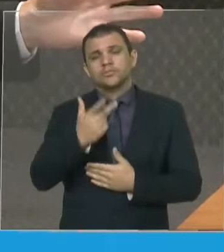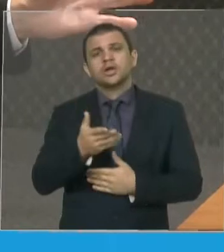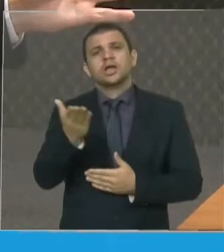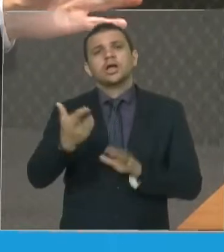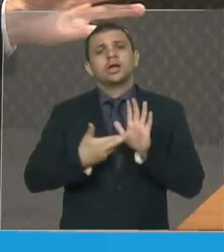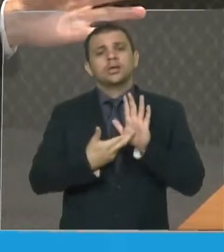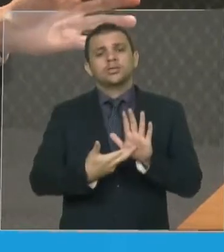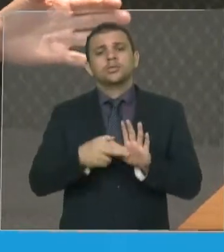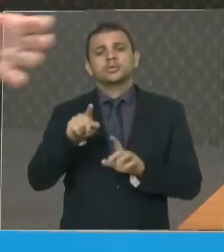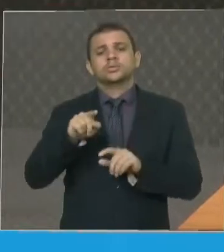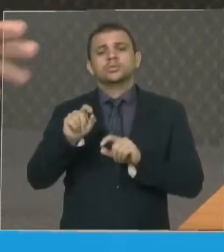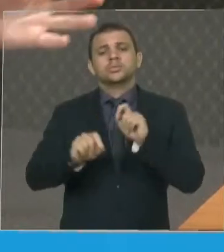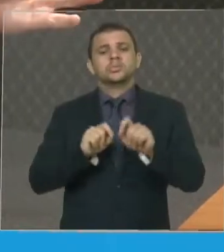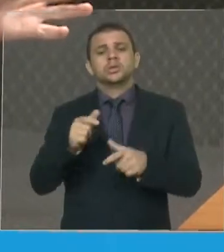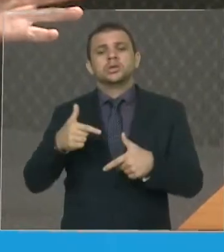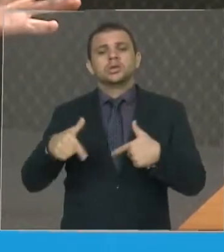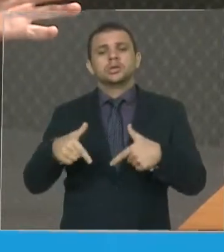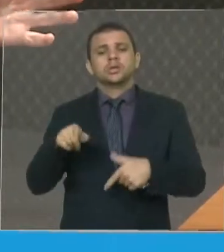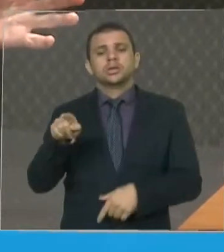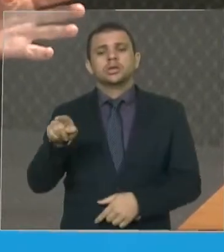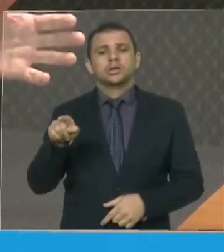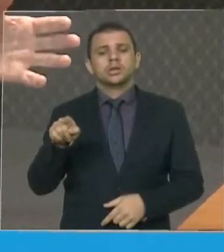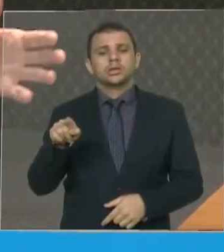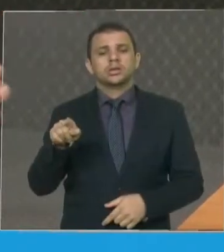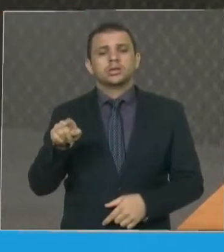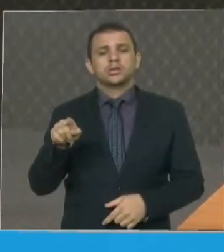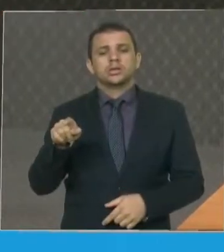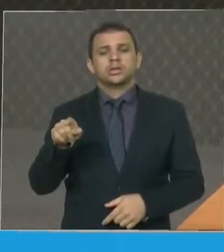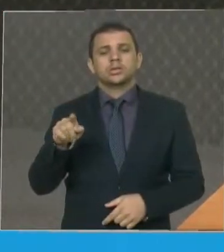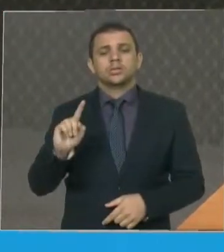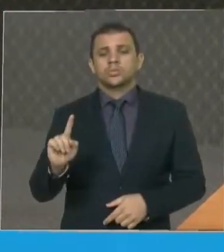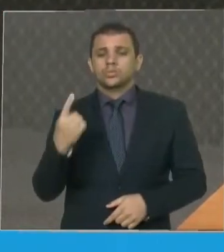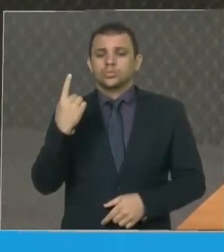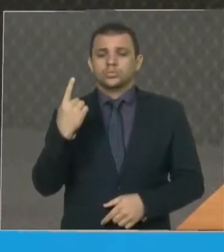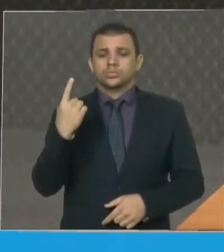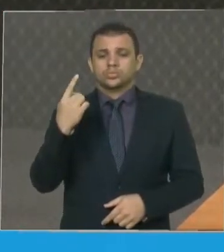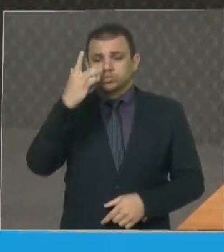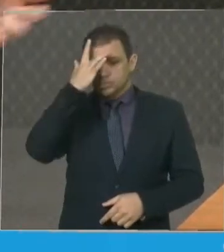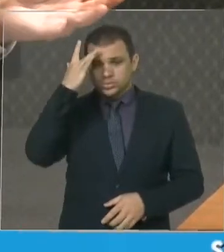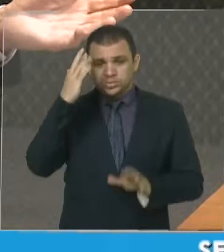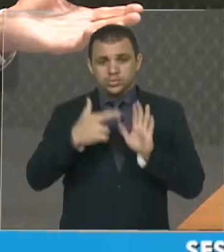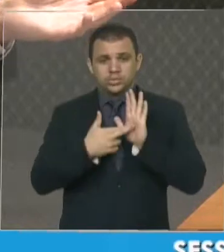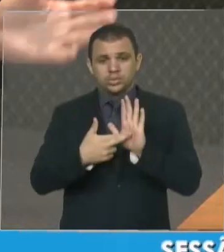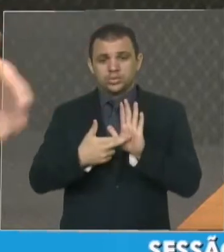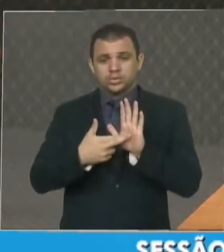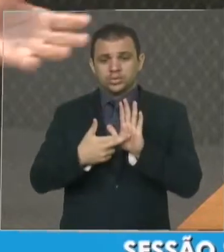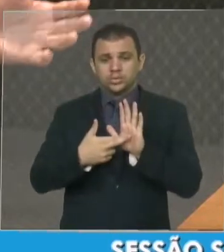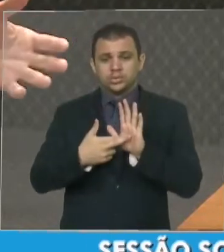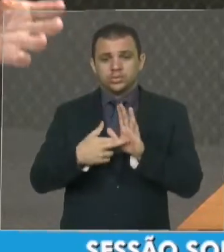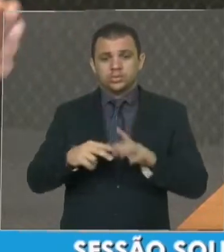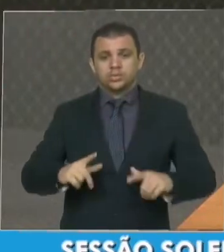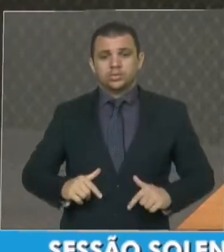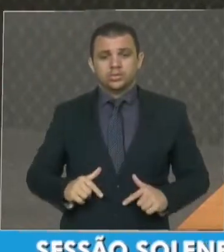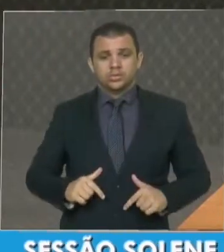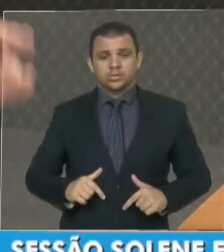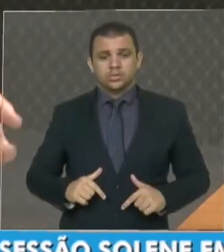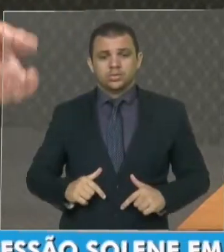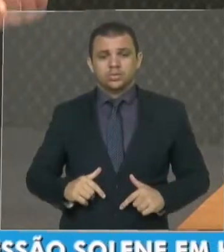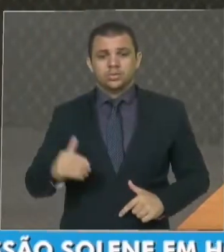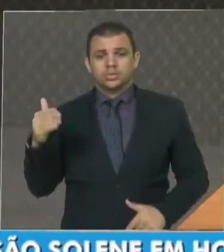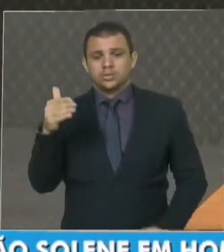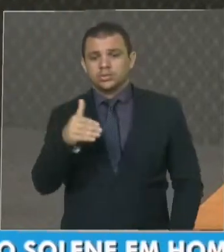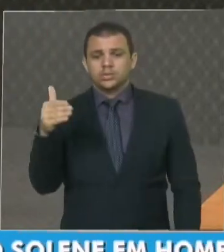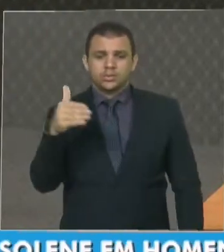Nordeste? Acho que estou o único embaixador de Israel, pode ser, mas outros que vão muitas vezes no Nordeste,